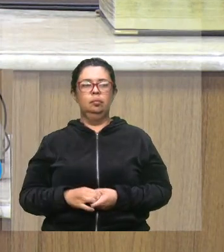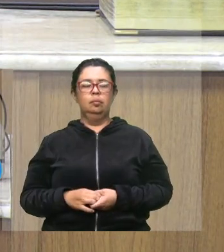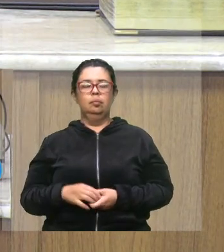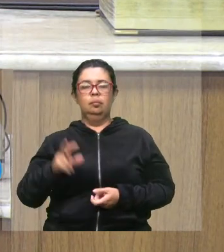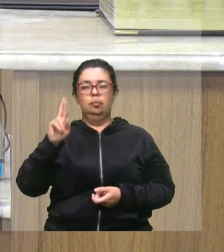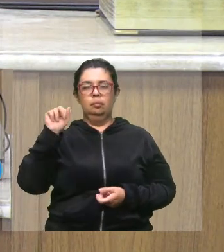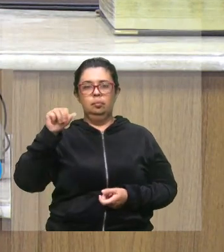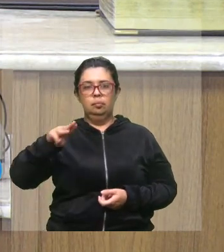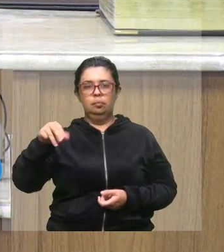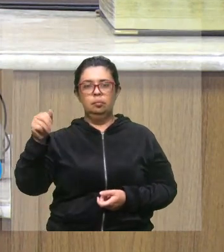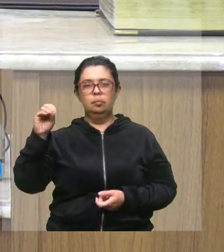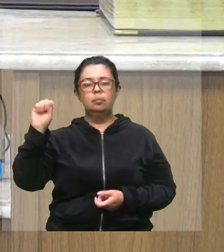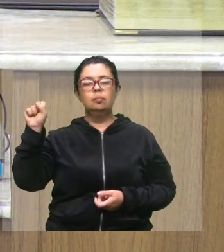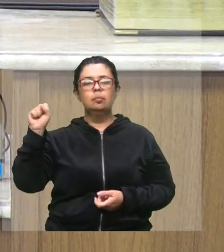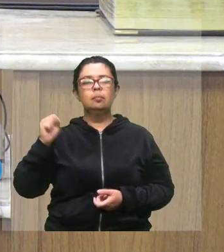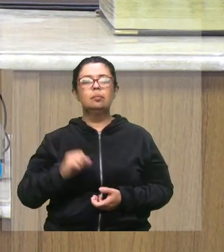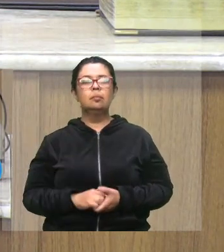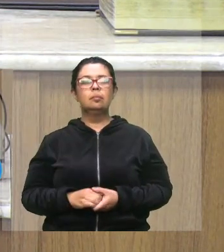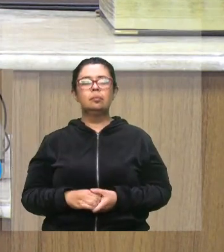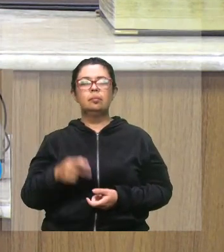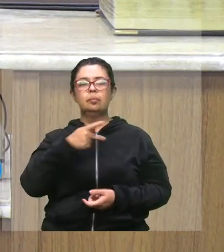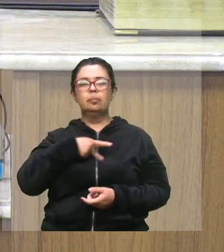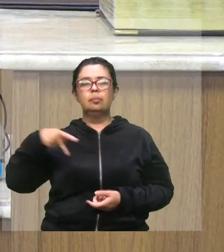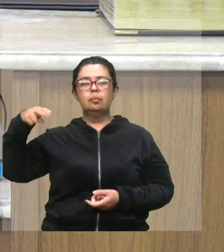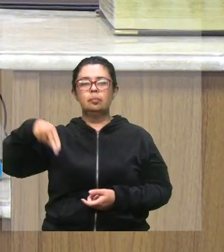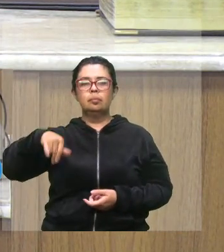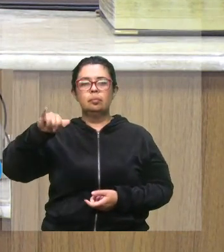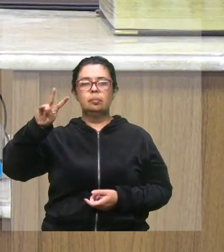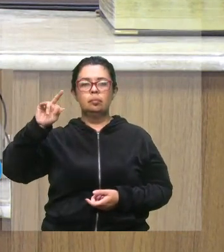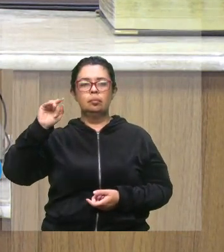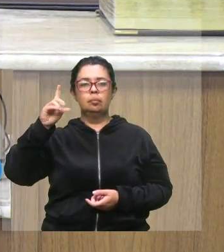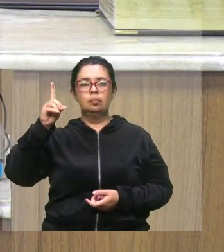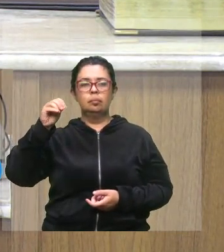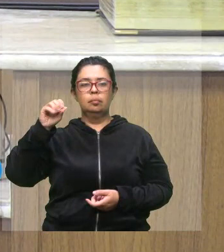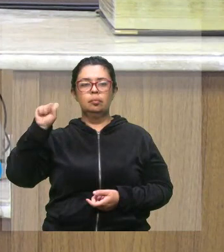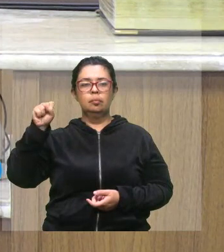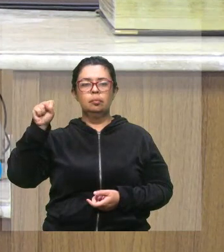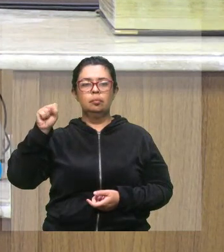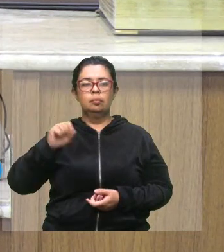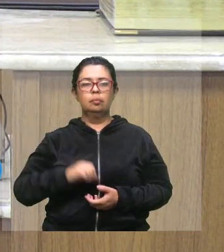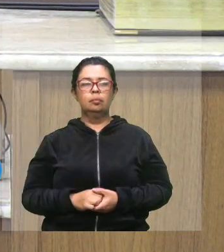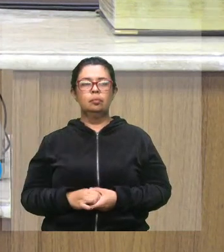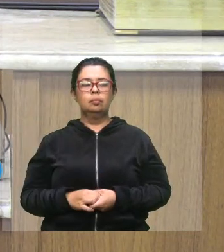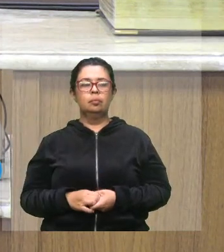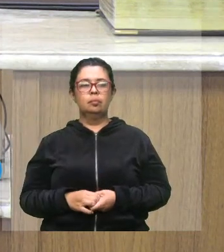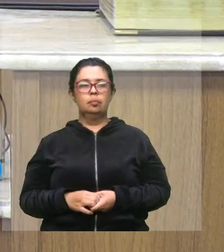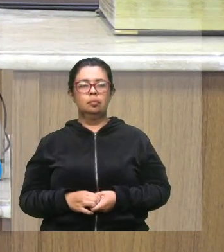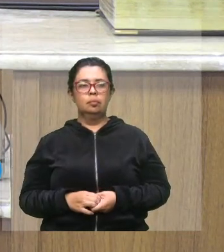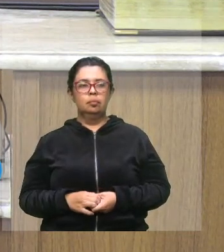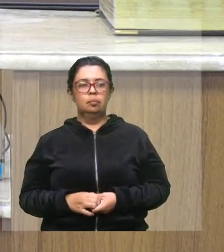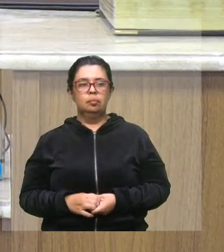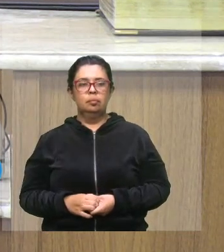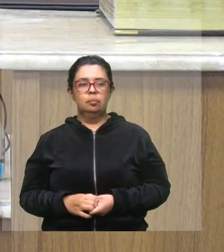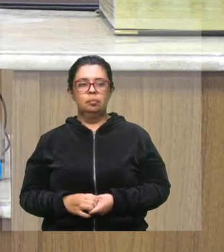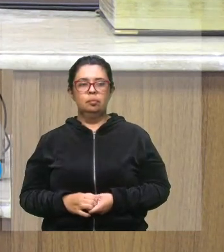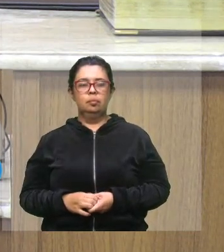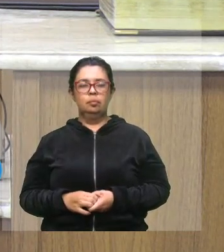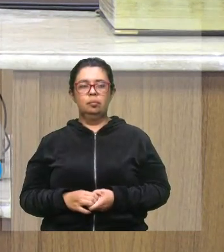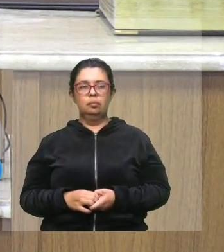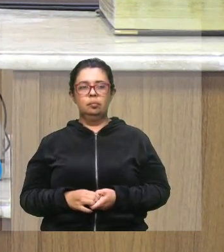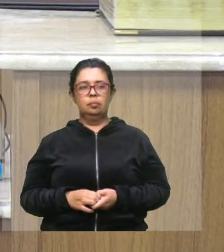Ramon vota sim. Nivaldo dos Santos. Pastor Nivaldo da Pedalada vota sim ao desenvolvimento